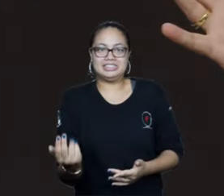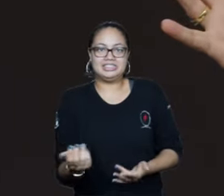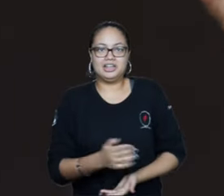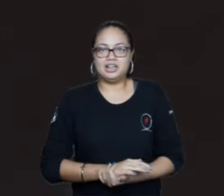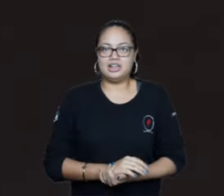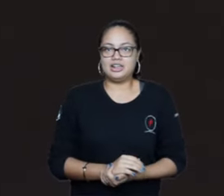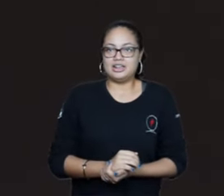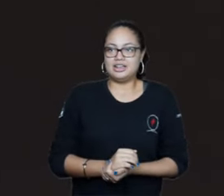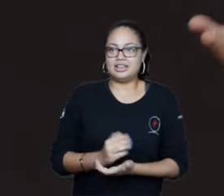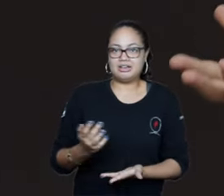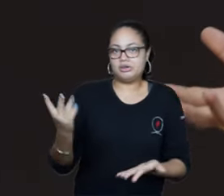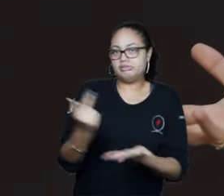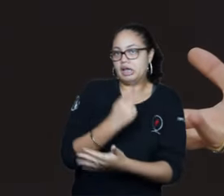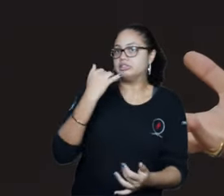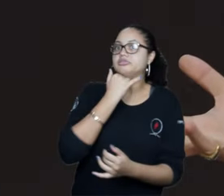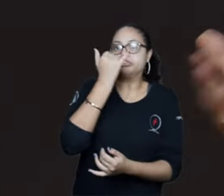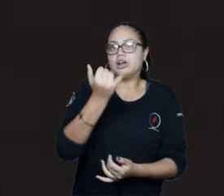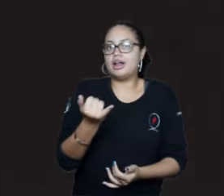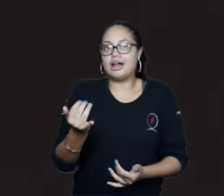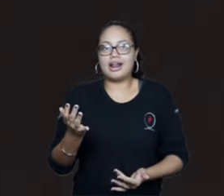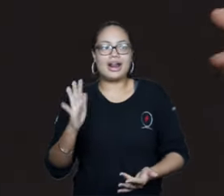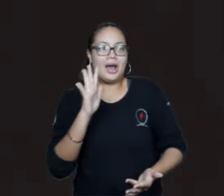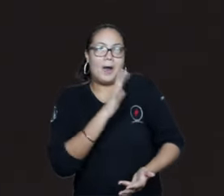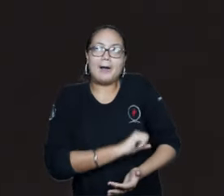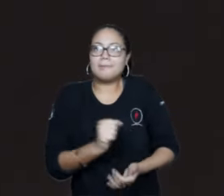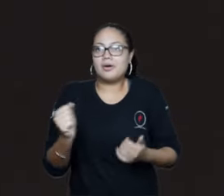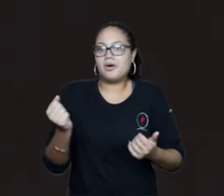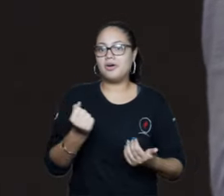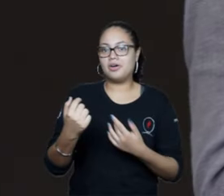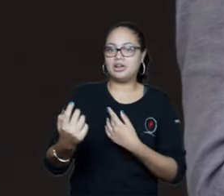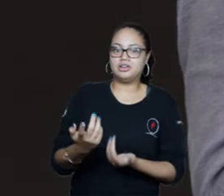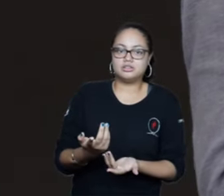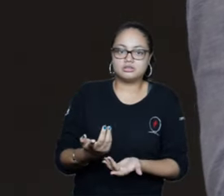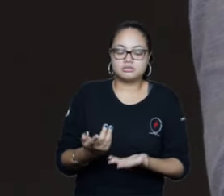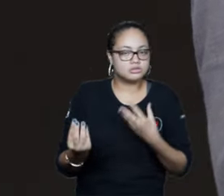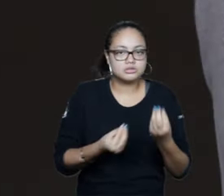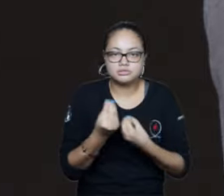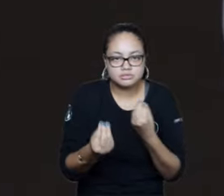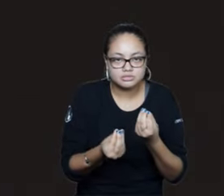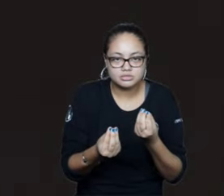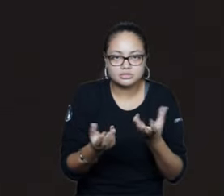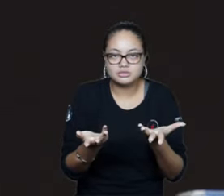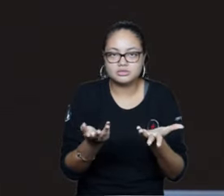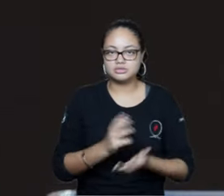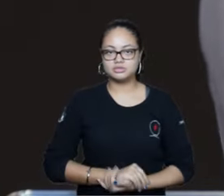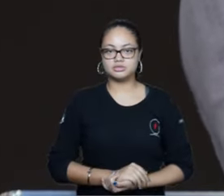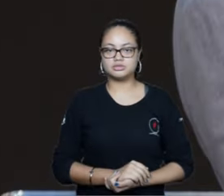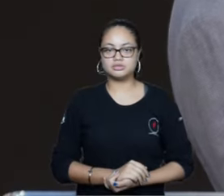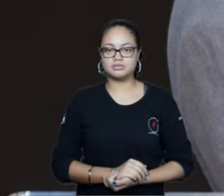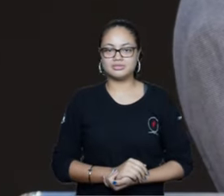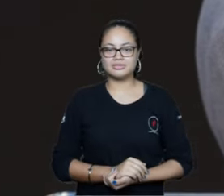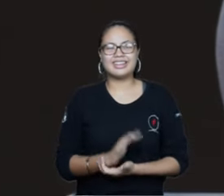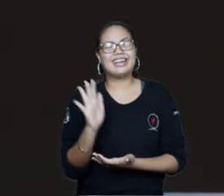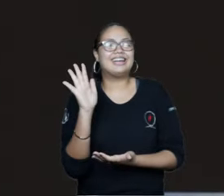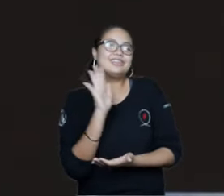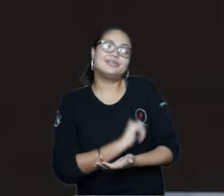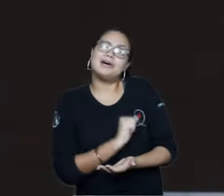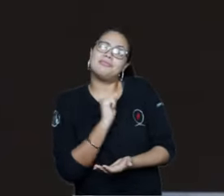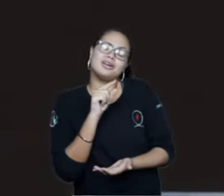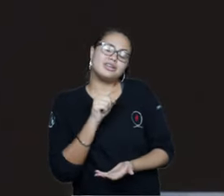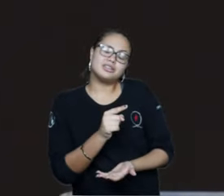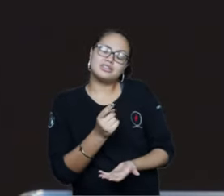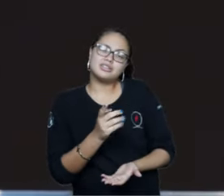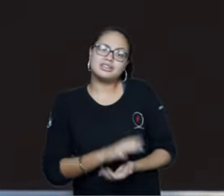orelha e eu passei a amar ela ela me amou ela sei lá o quê eu olhei assim tô te amando